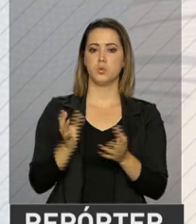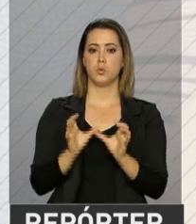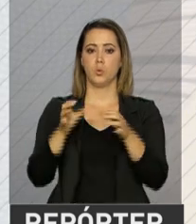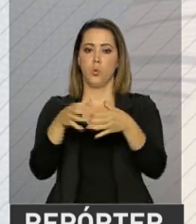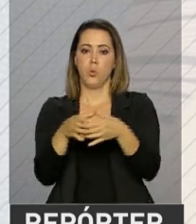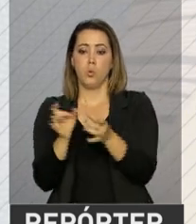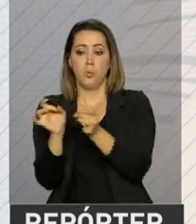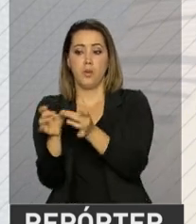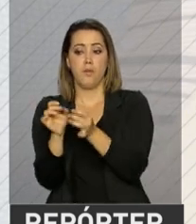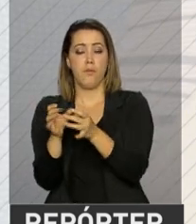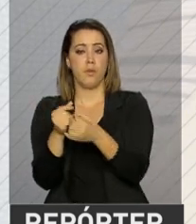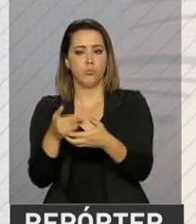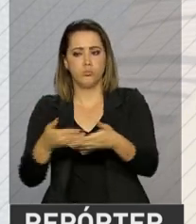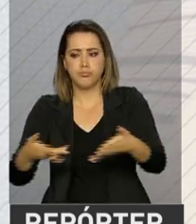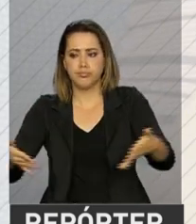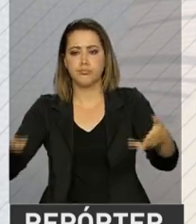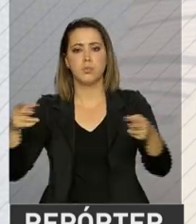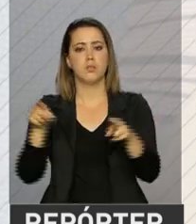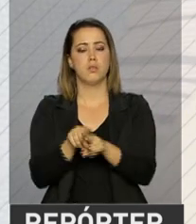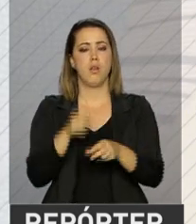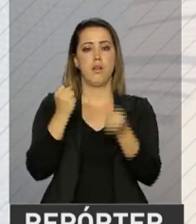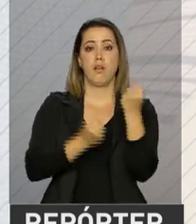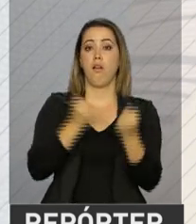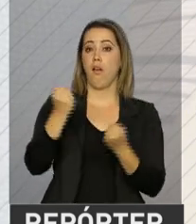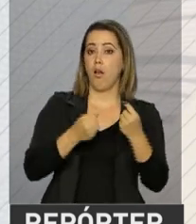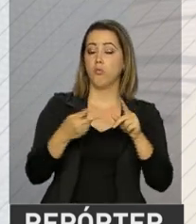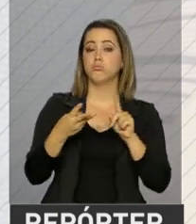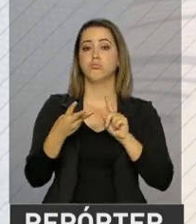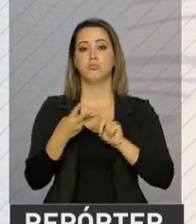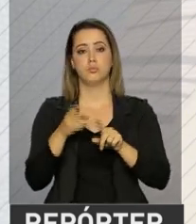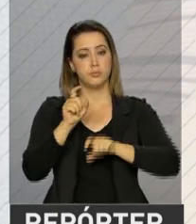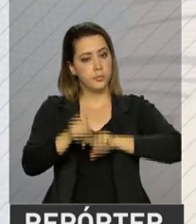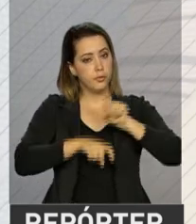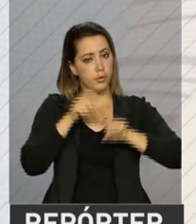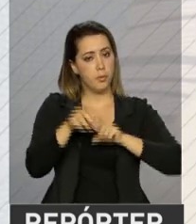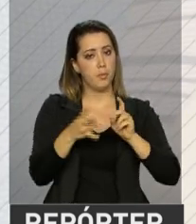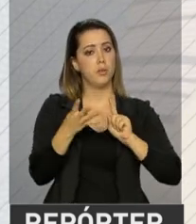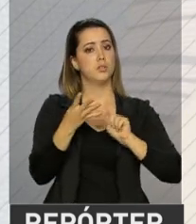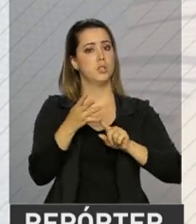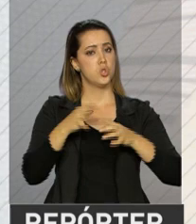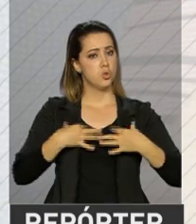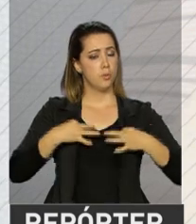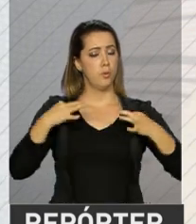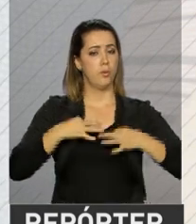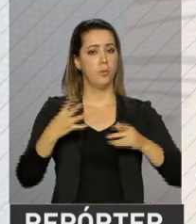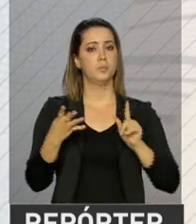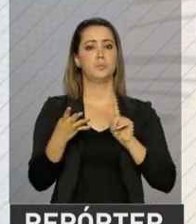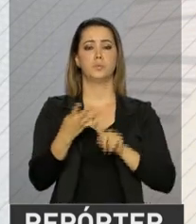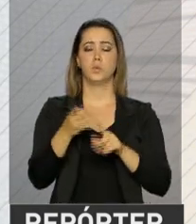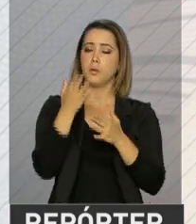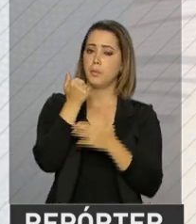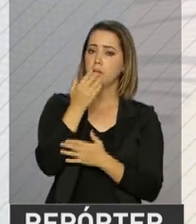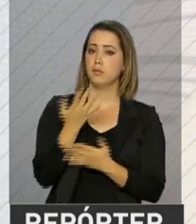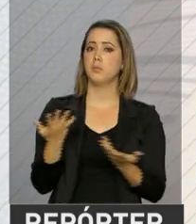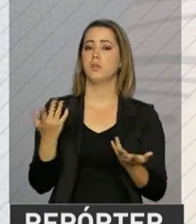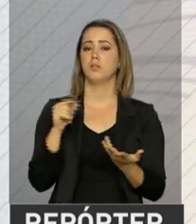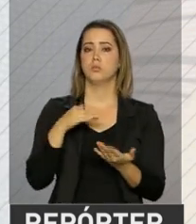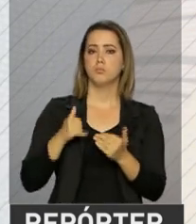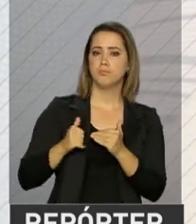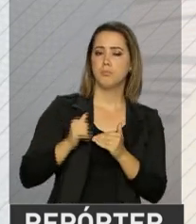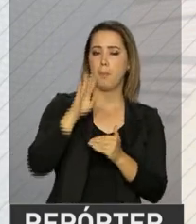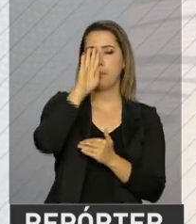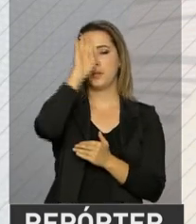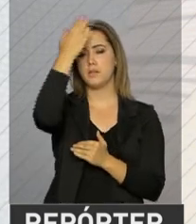atacadista a fabricação de veículos com equipamentos de informática de produtos têxteis e de produtos alimentícios foram os